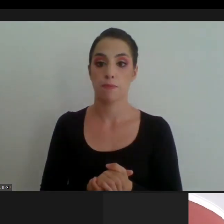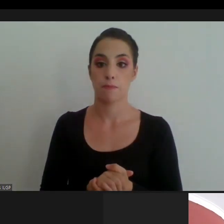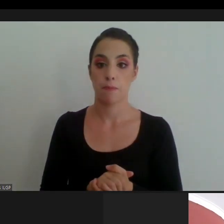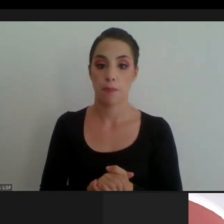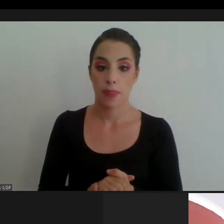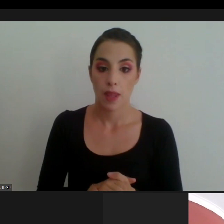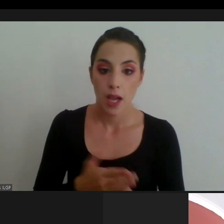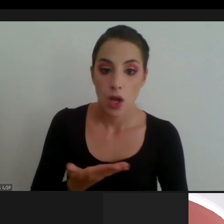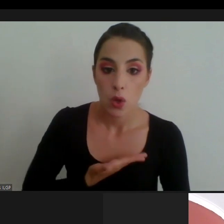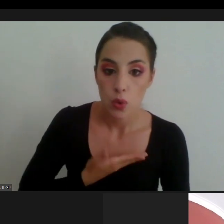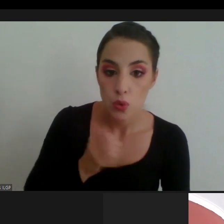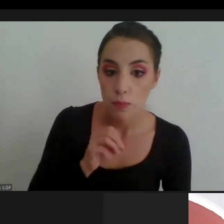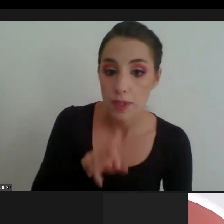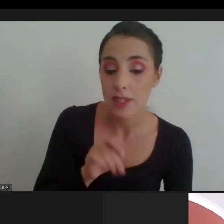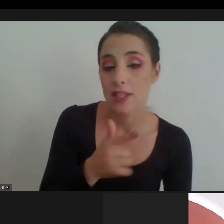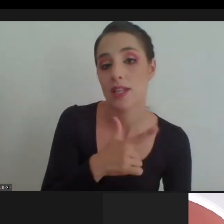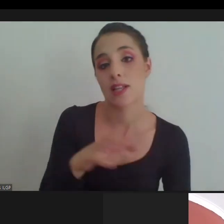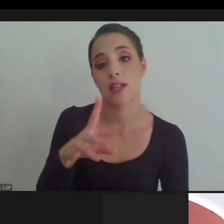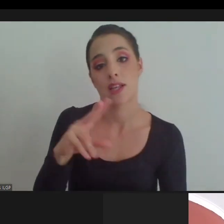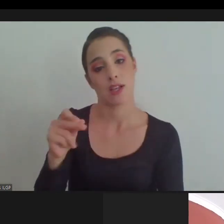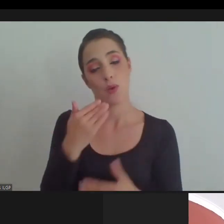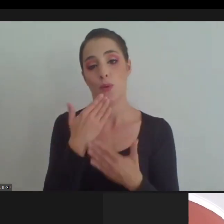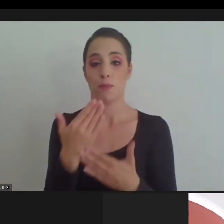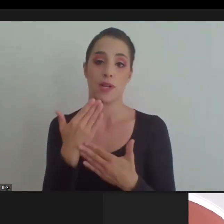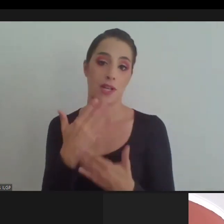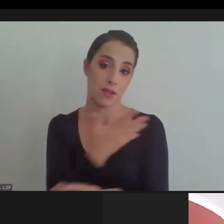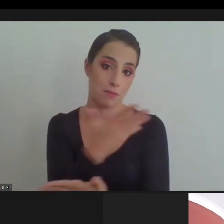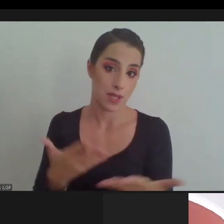Domitília, muito obrigada por esta partilha inspiradora.